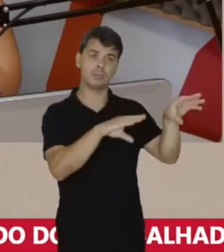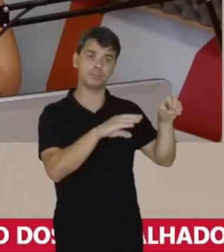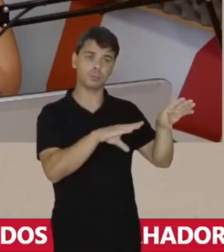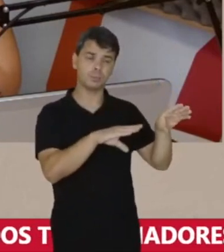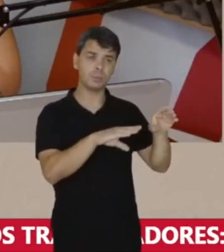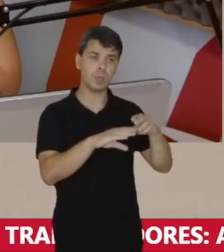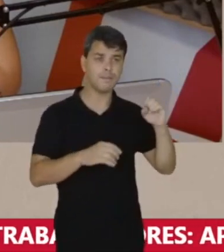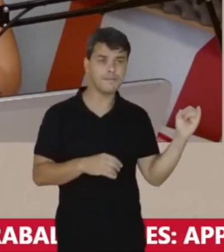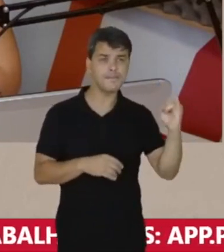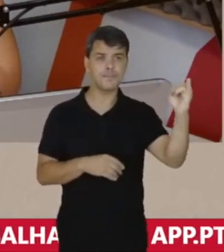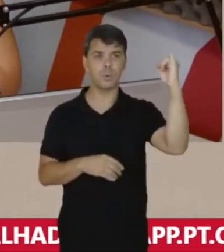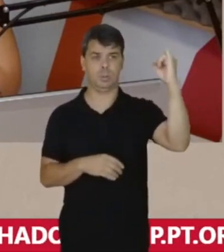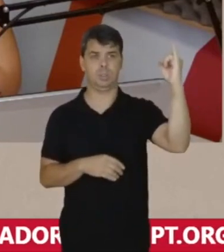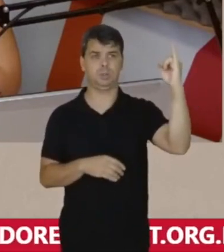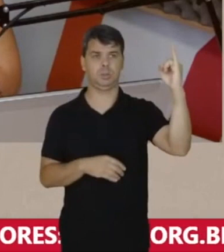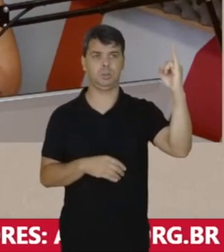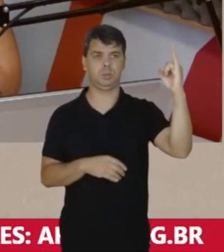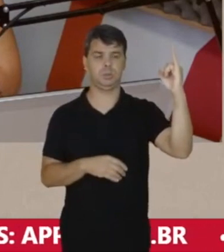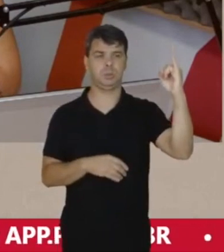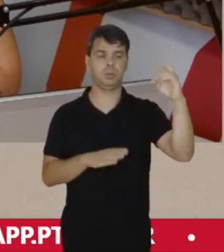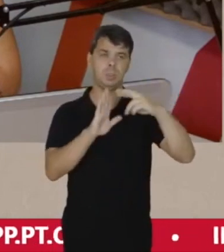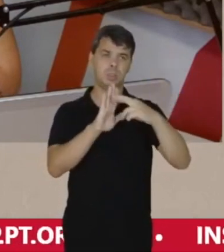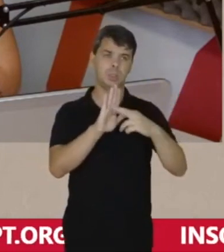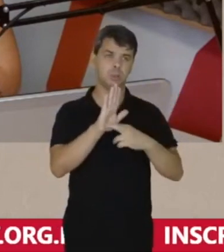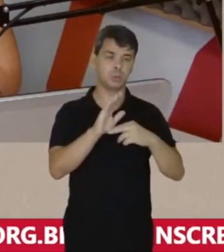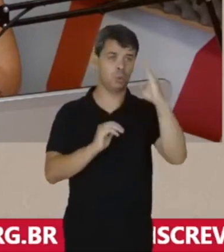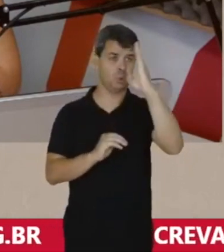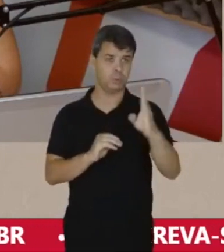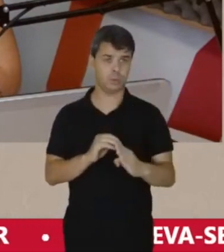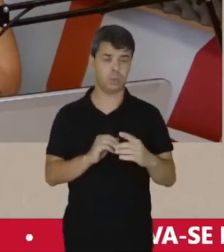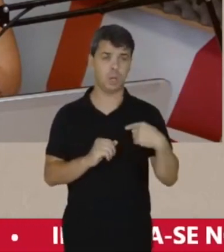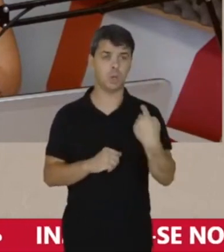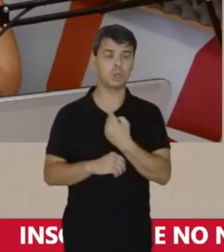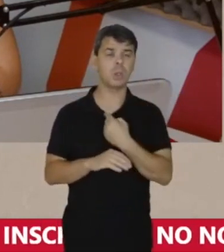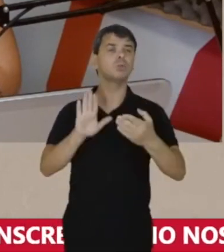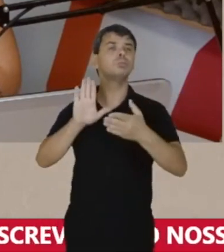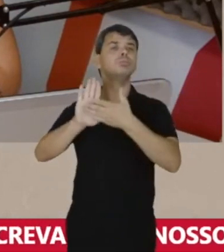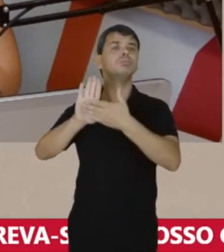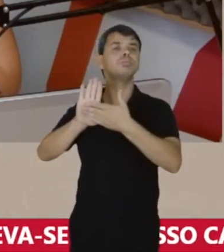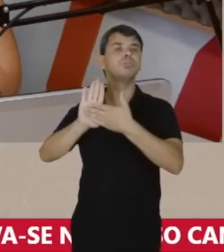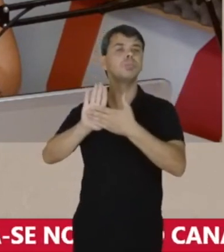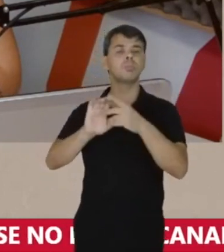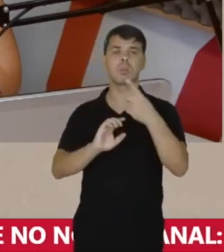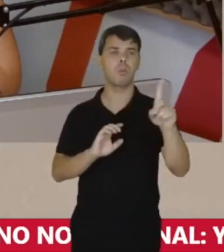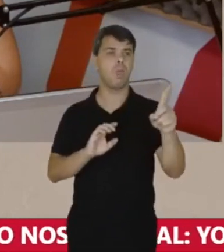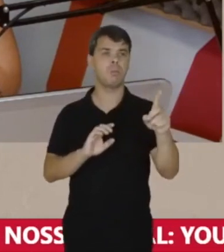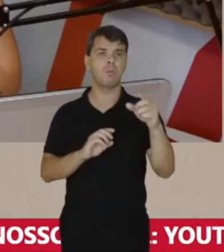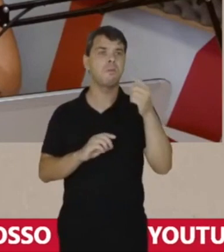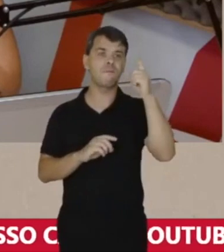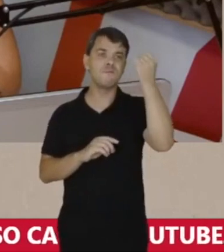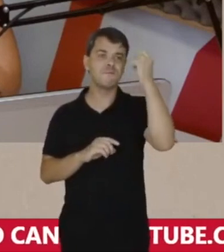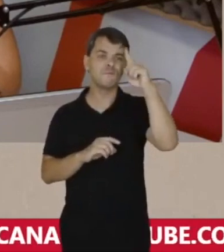ponto fundamental, né, na agenda do Brasil. E a gente tem uma pauta, né, e que não é uma pauta